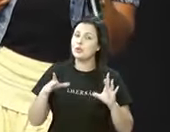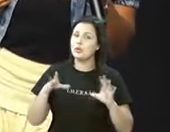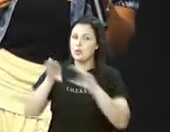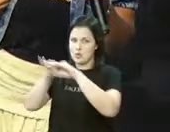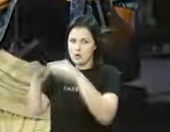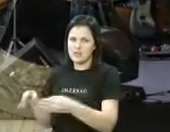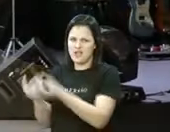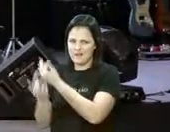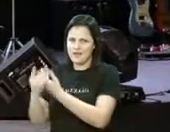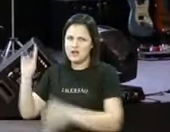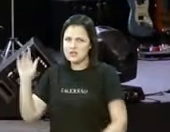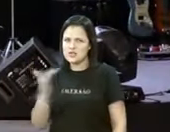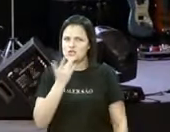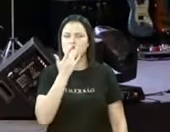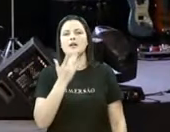estranho.